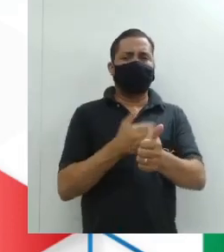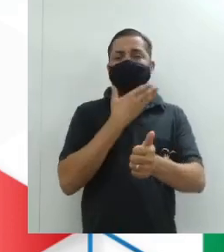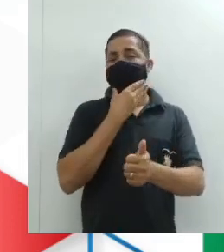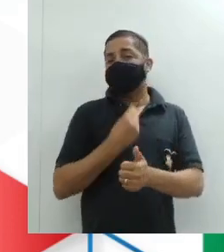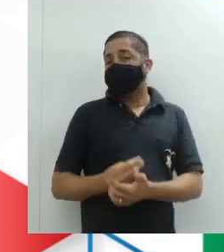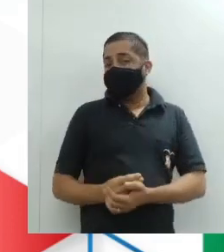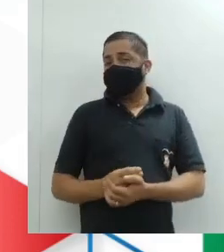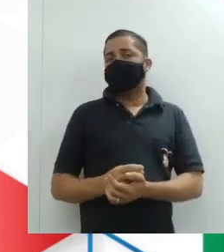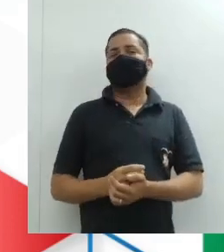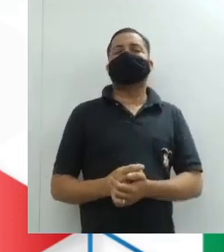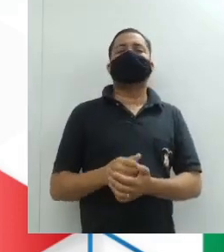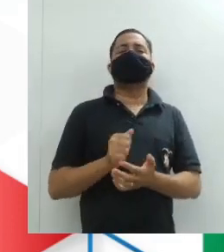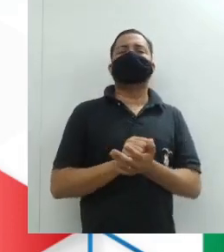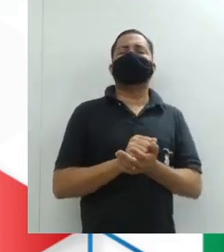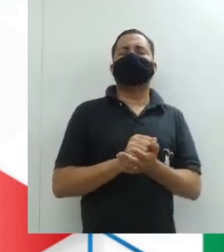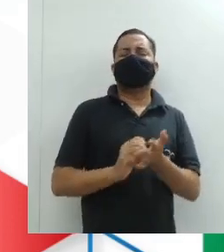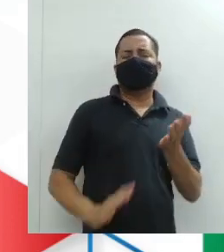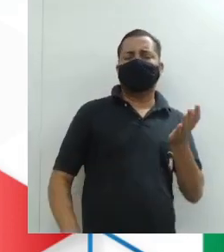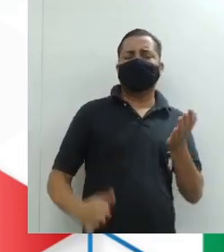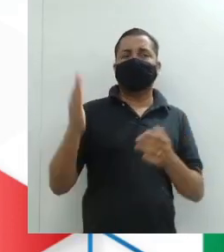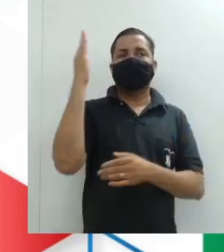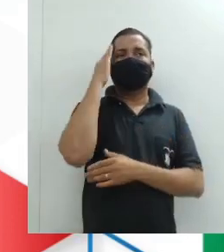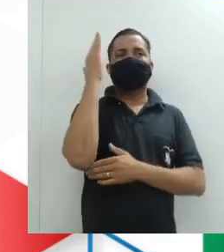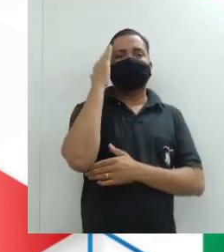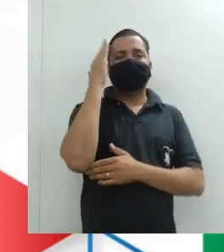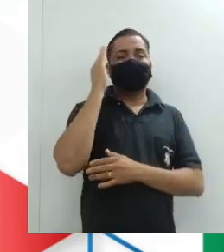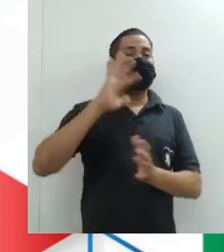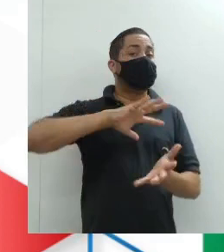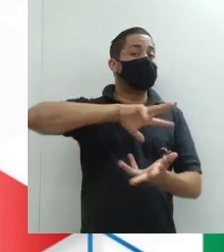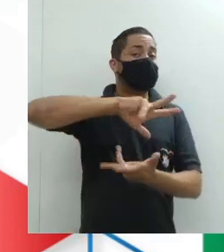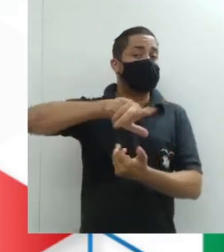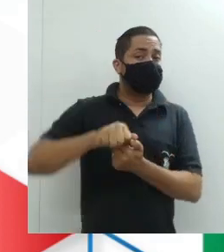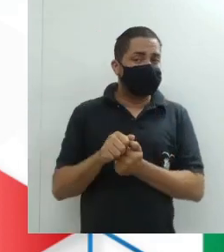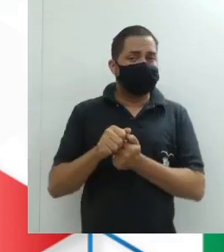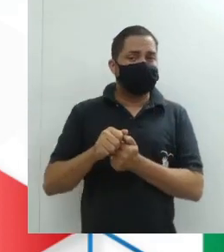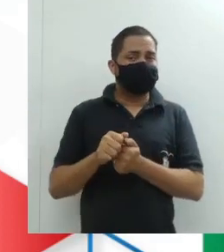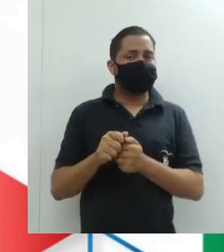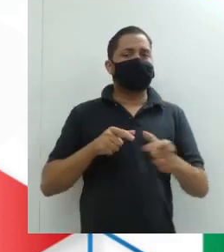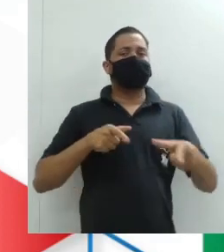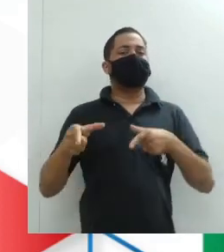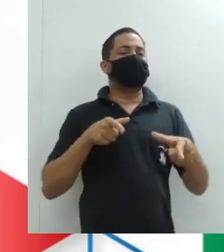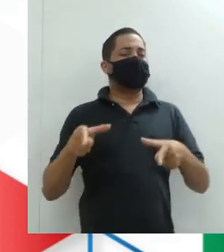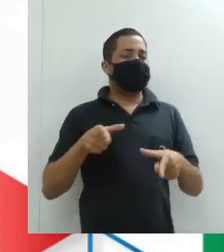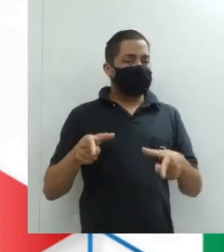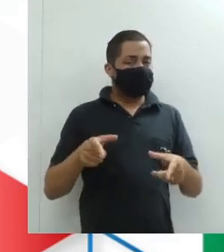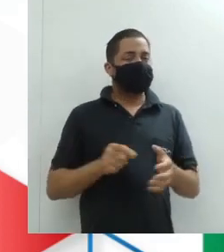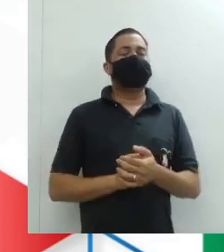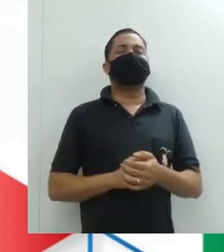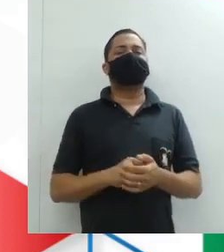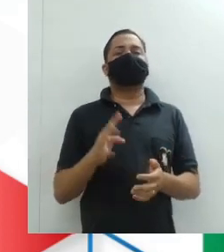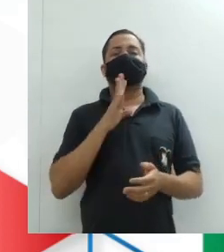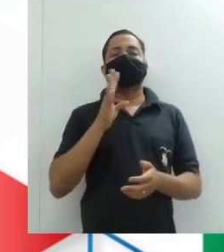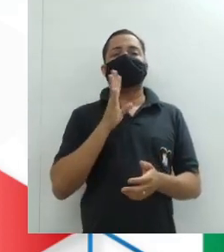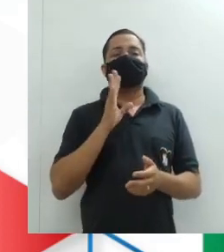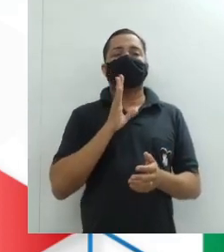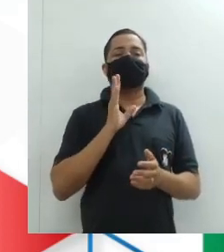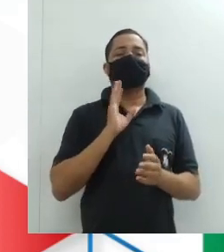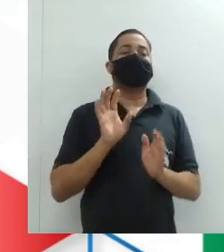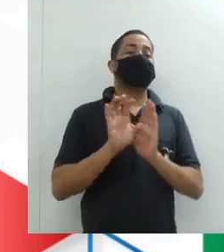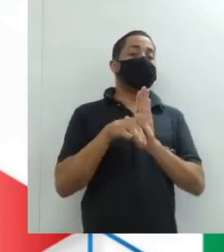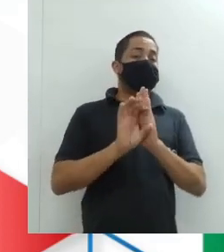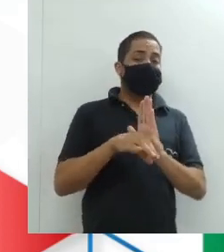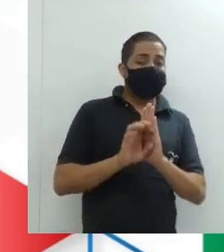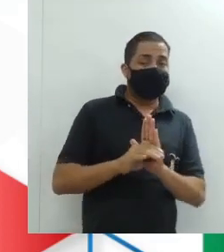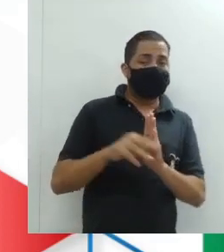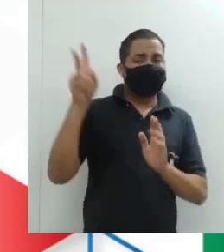tarefa de compreender o mundo e agir sobre ele. Conhecer os conceitos e a história